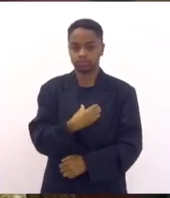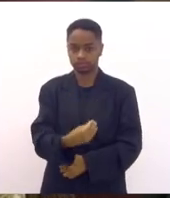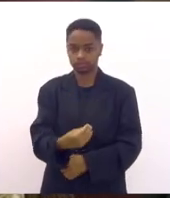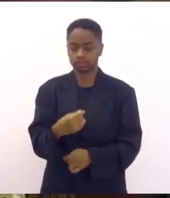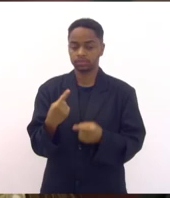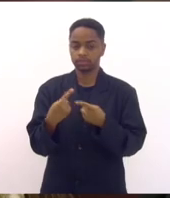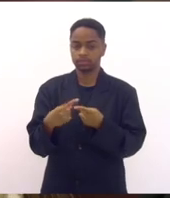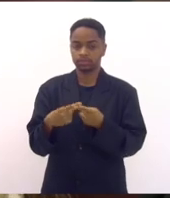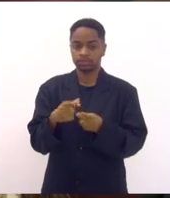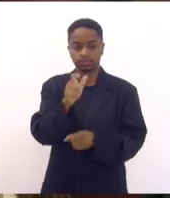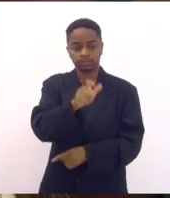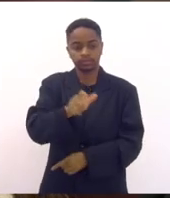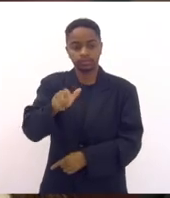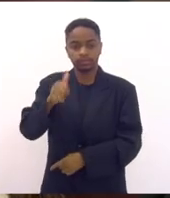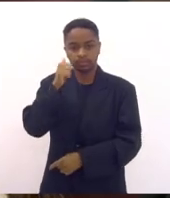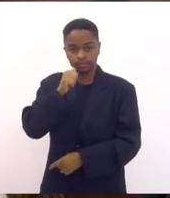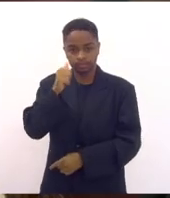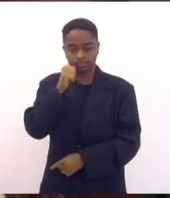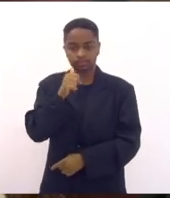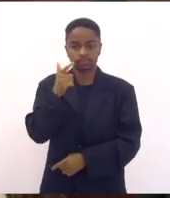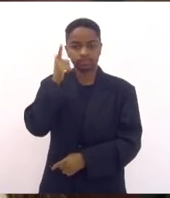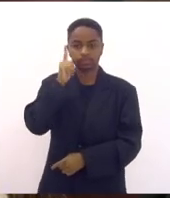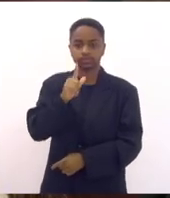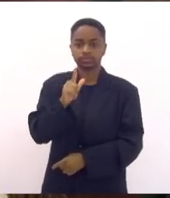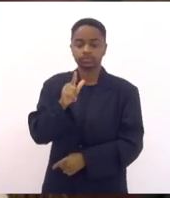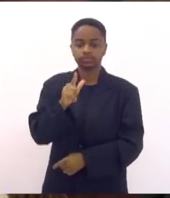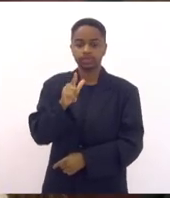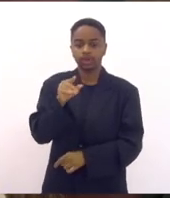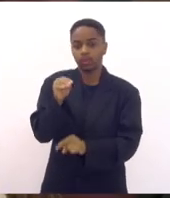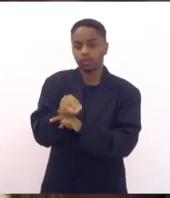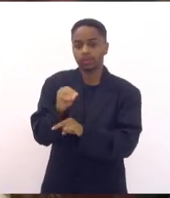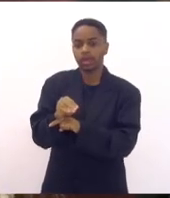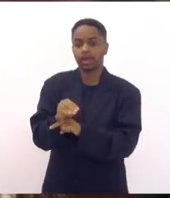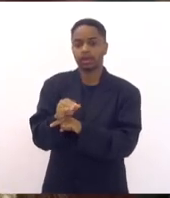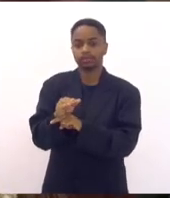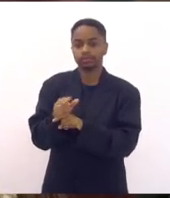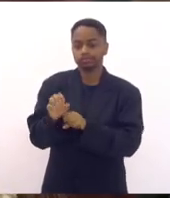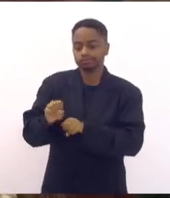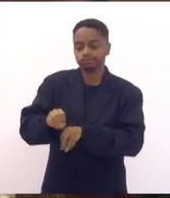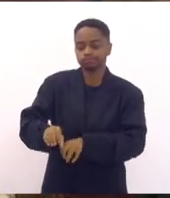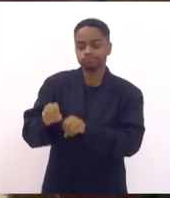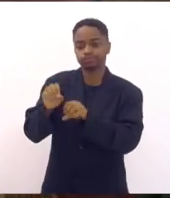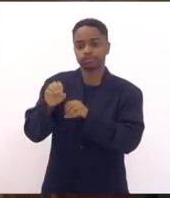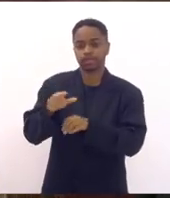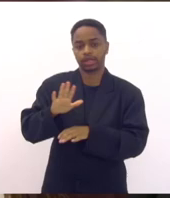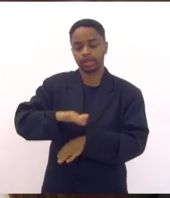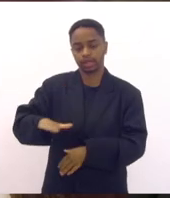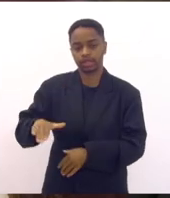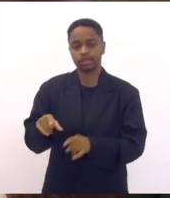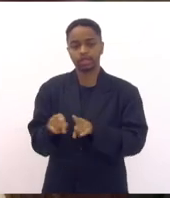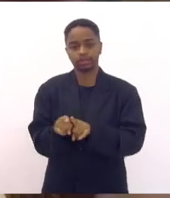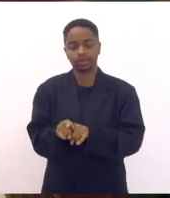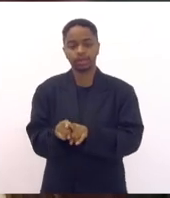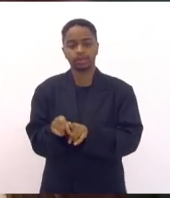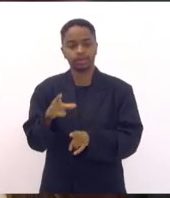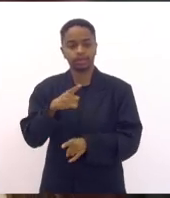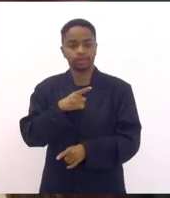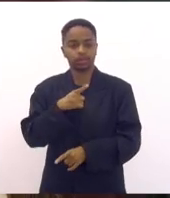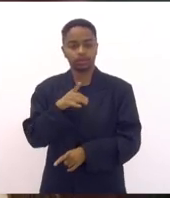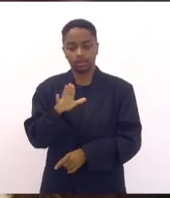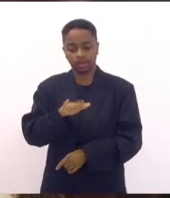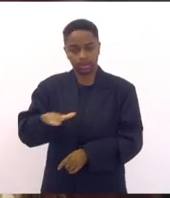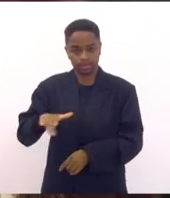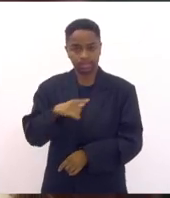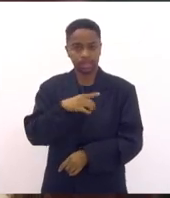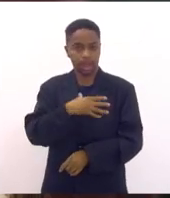elas possam Criar o seu próprio filho e que esse filho possa ter o amor dessa mãe